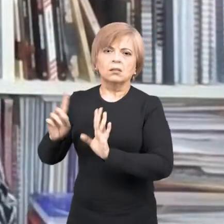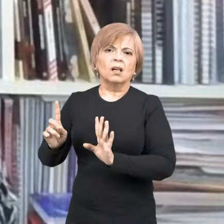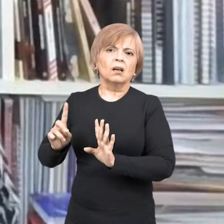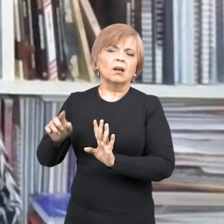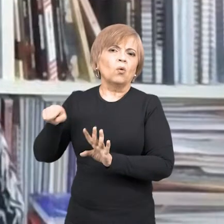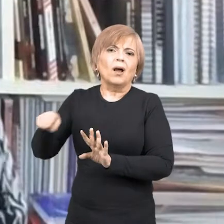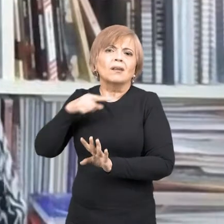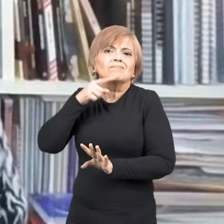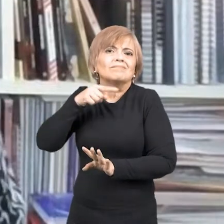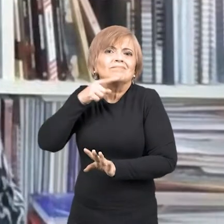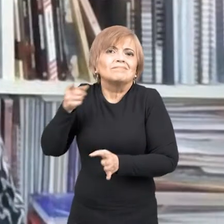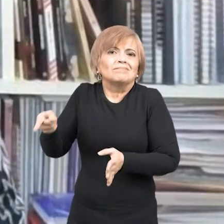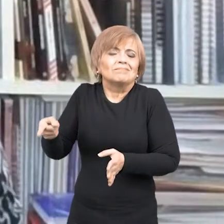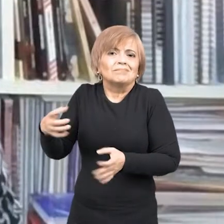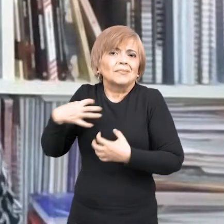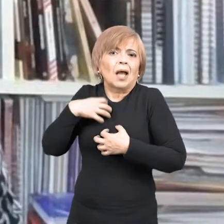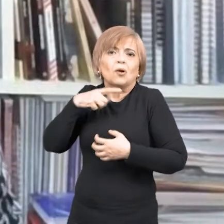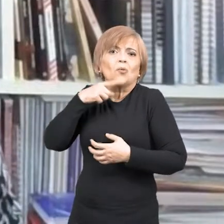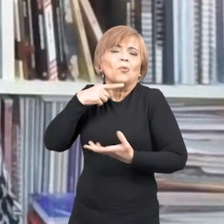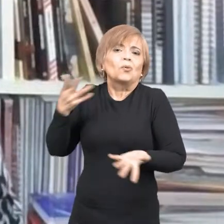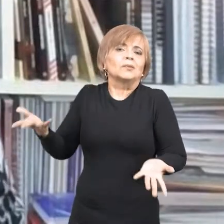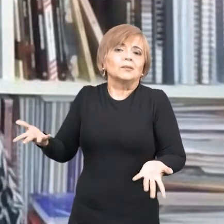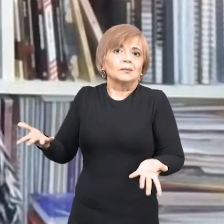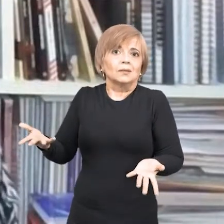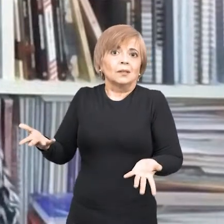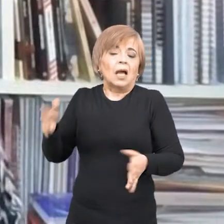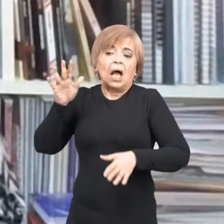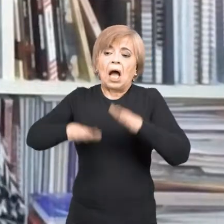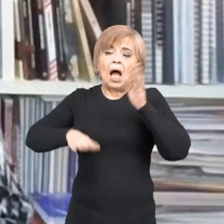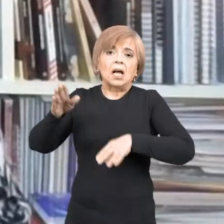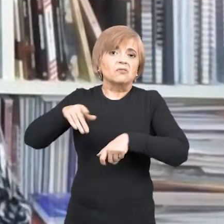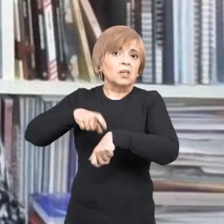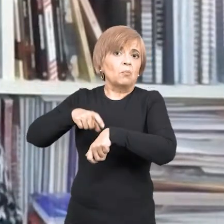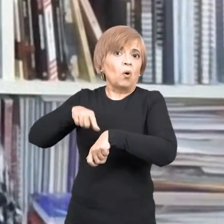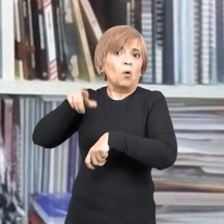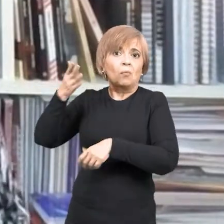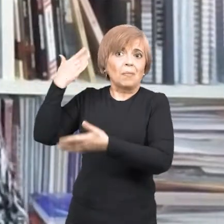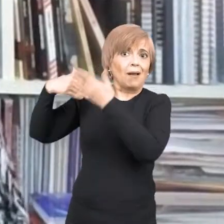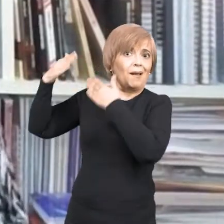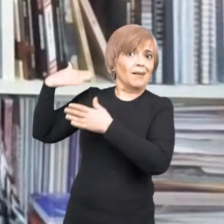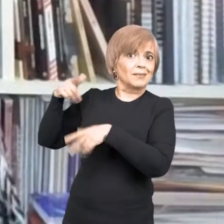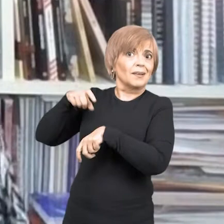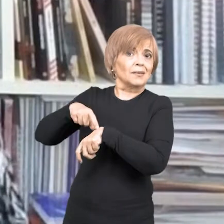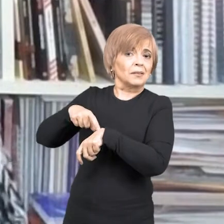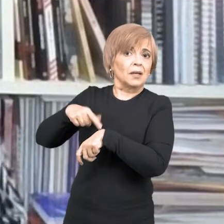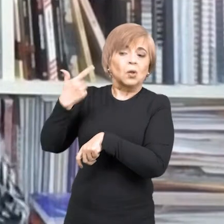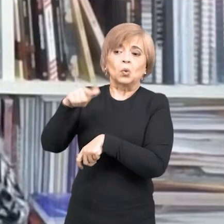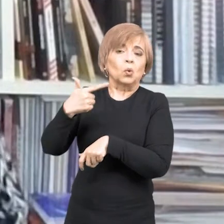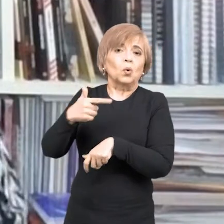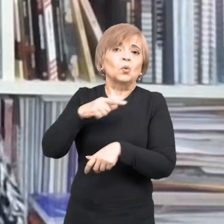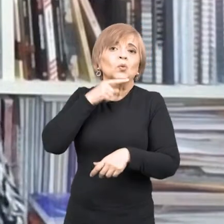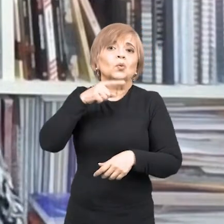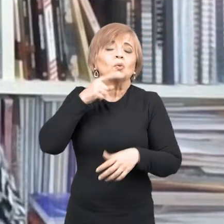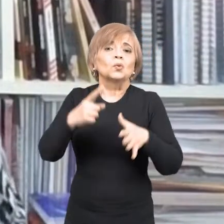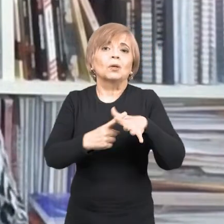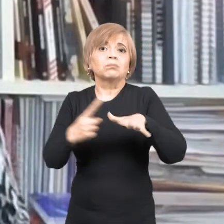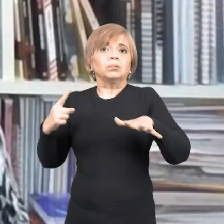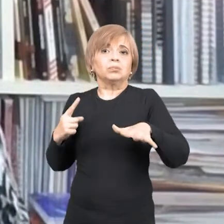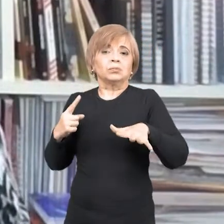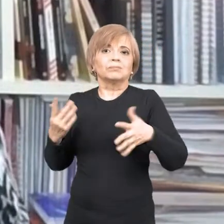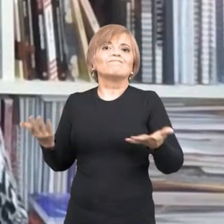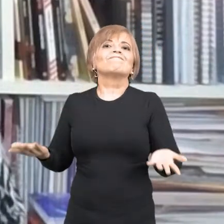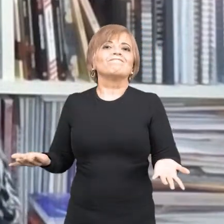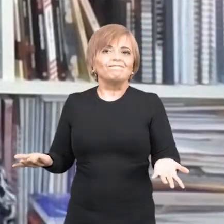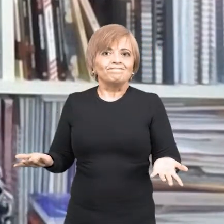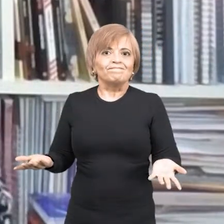da forma que ela deu conta de fazer. Muitas vezes, naquela situação em que ela se encontrava, ela não conseguiu agir